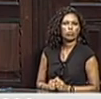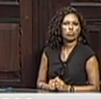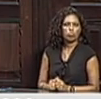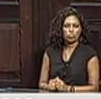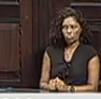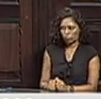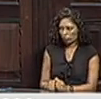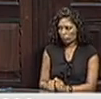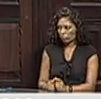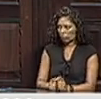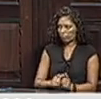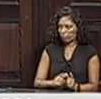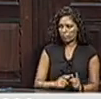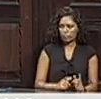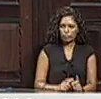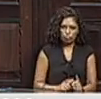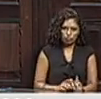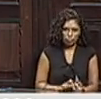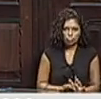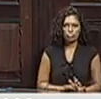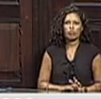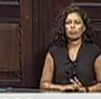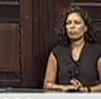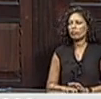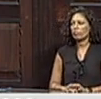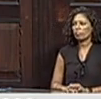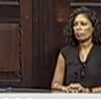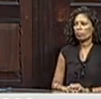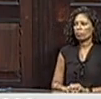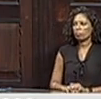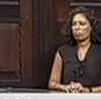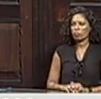Se for aprovado, não, se for reprovado... Eu vou.